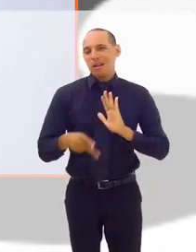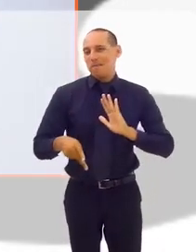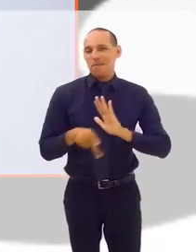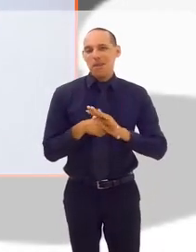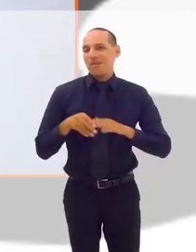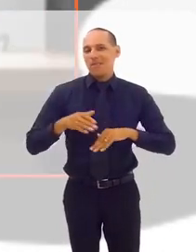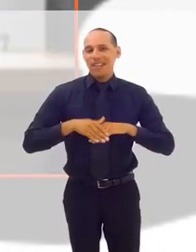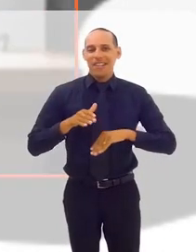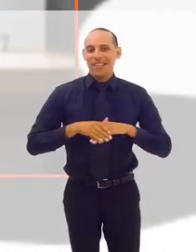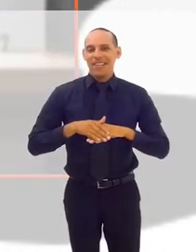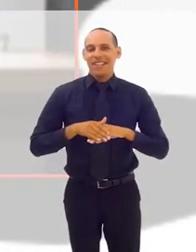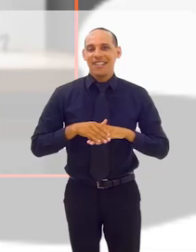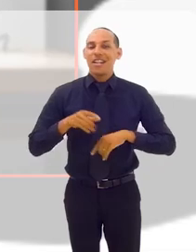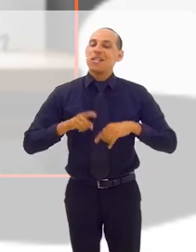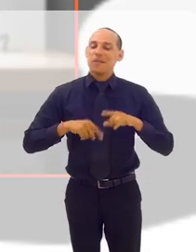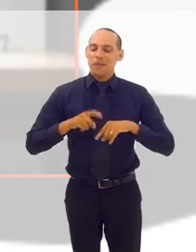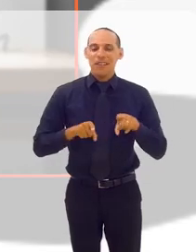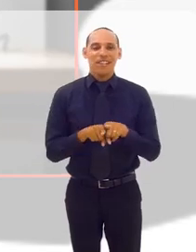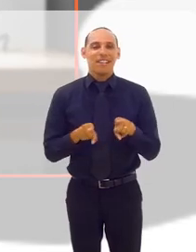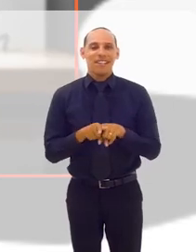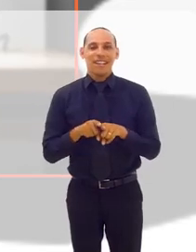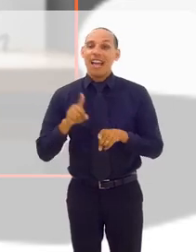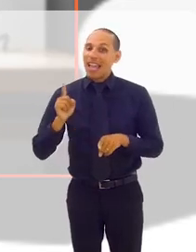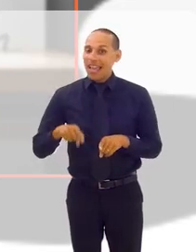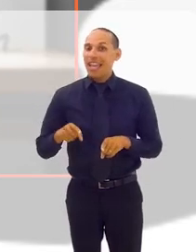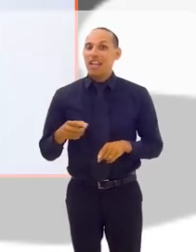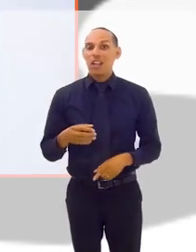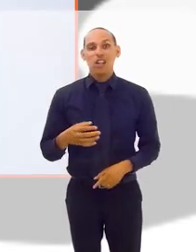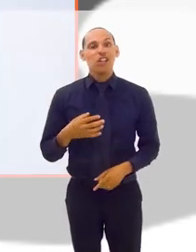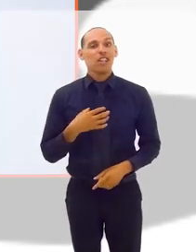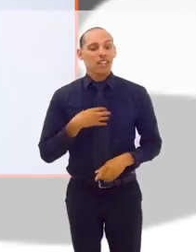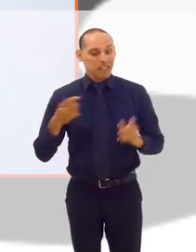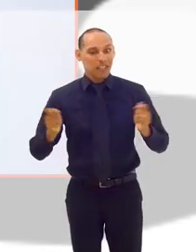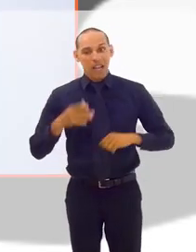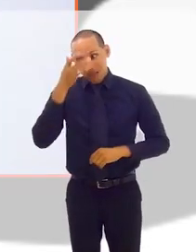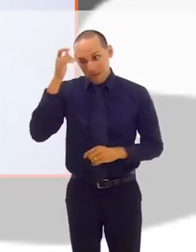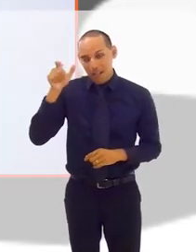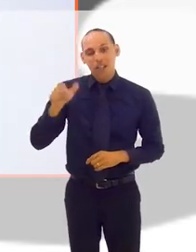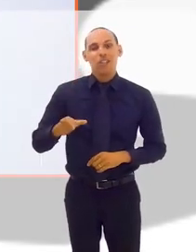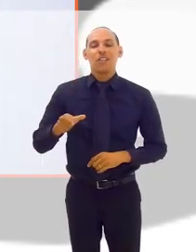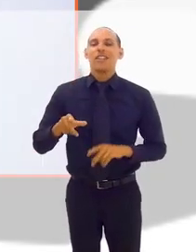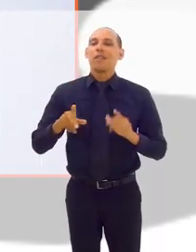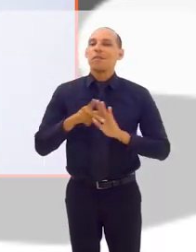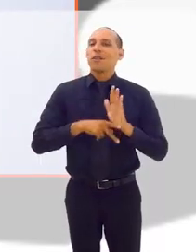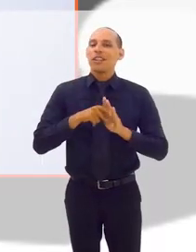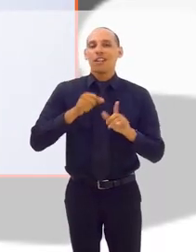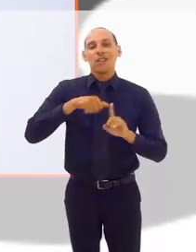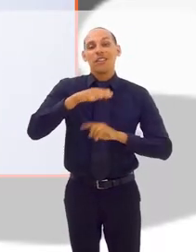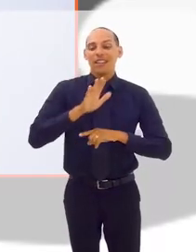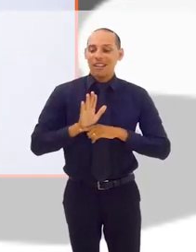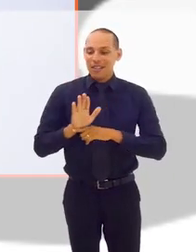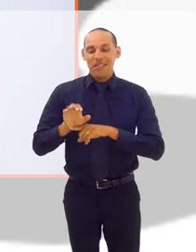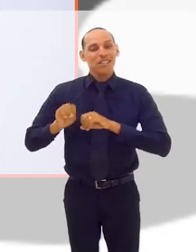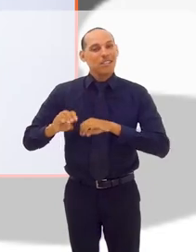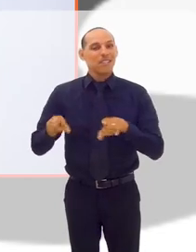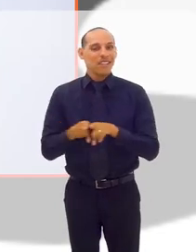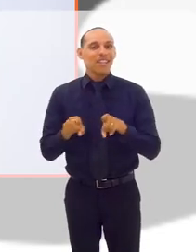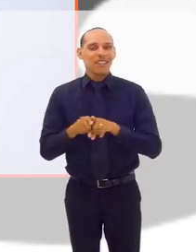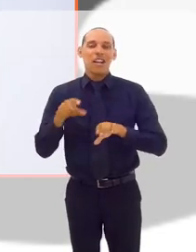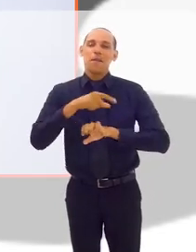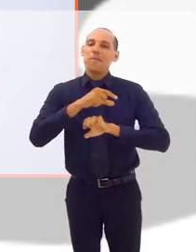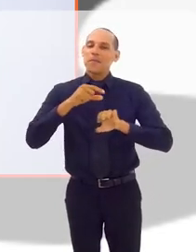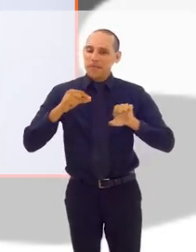própria marca, desenvolver o próprio produto, que isso também é uma vertente, uma possibilidade desse projeto social